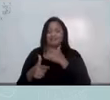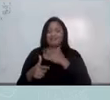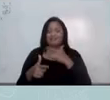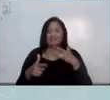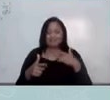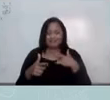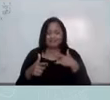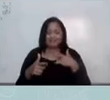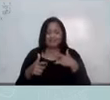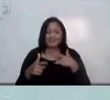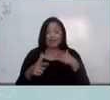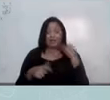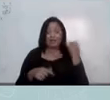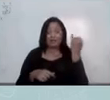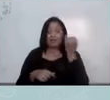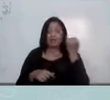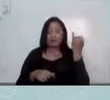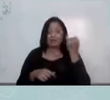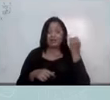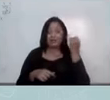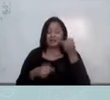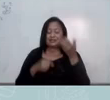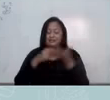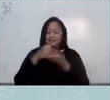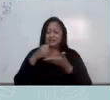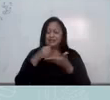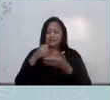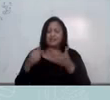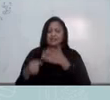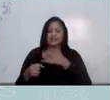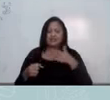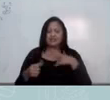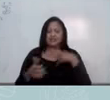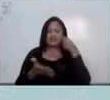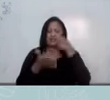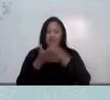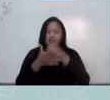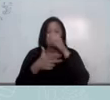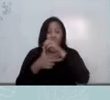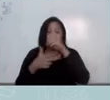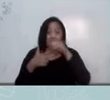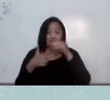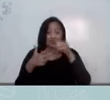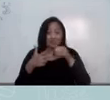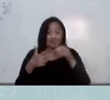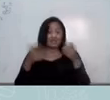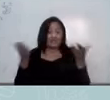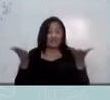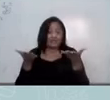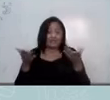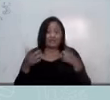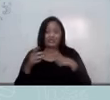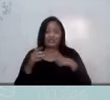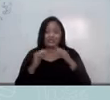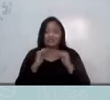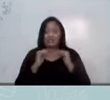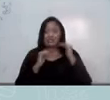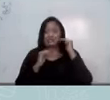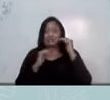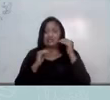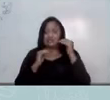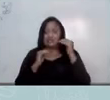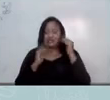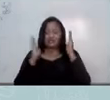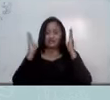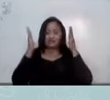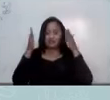E os conceitos que são aí mais cobrados no Enem sobre esse assunto e que está tão em voga, tão em alta agora, né? A gente está sendo o tempo todo